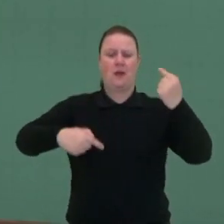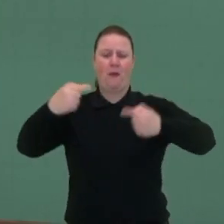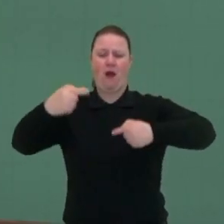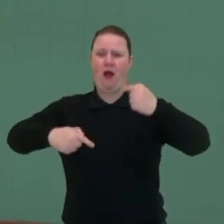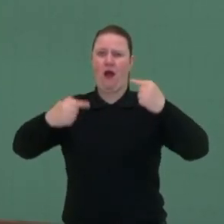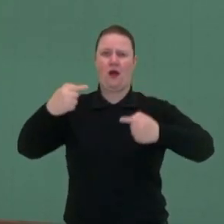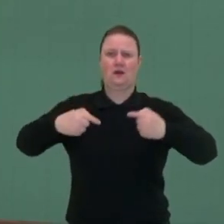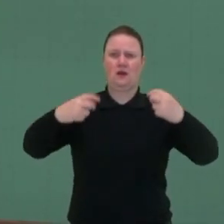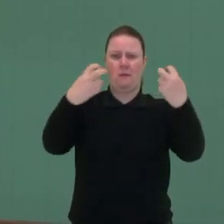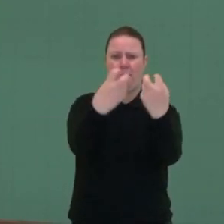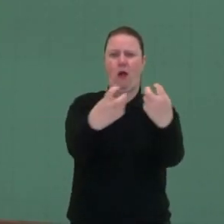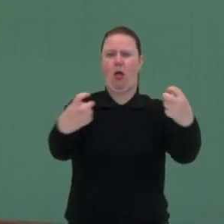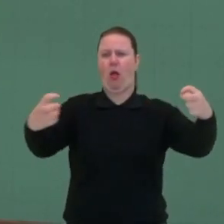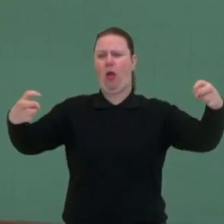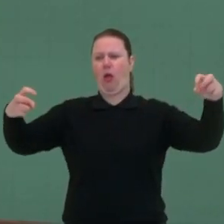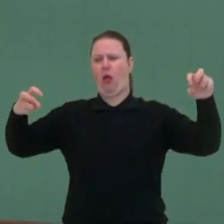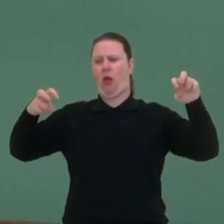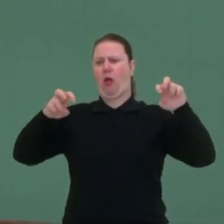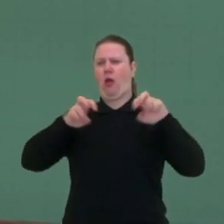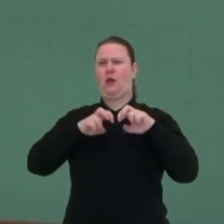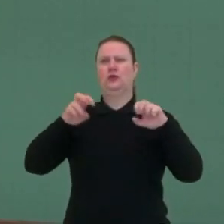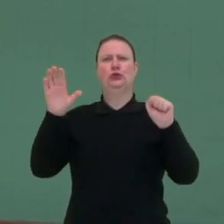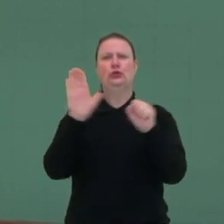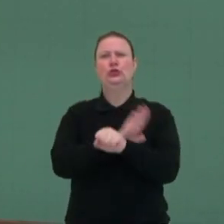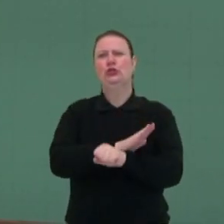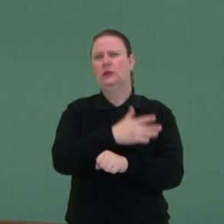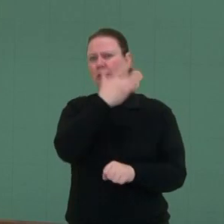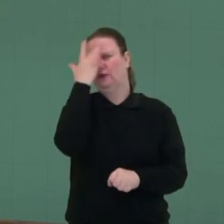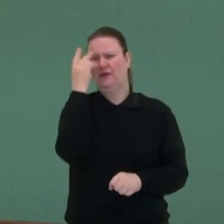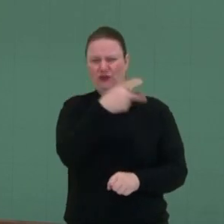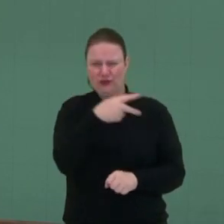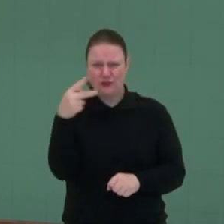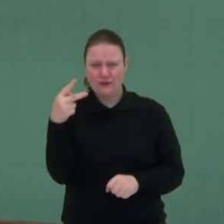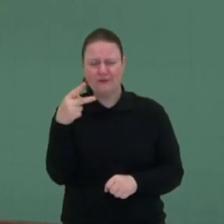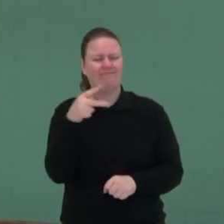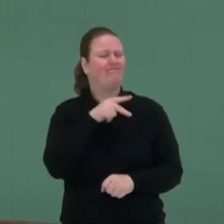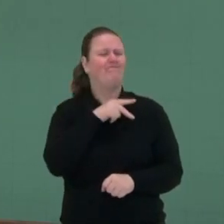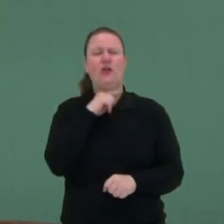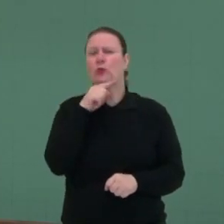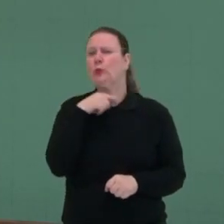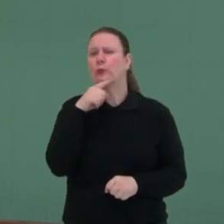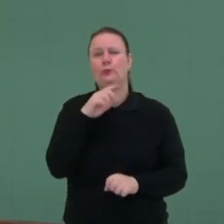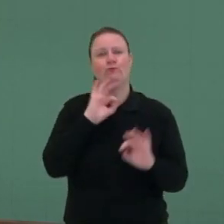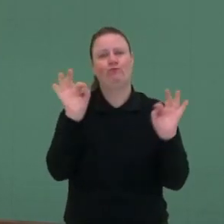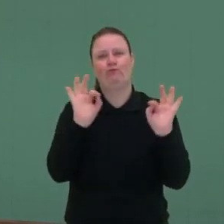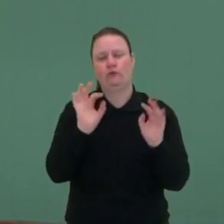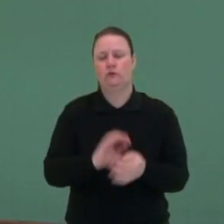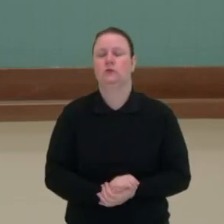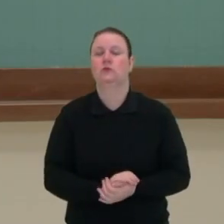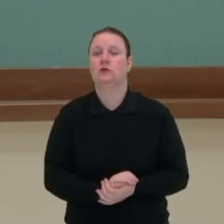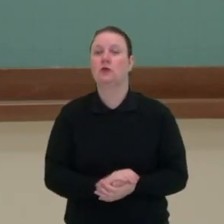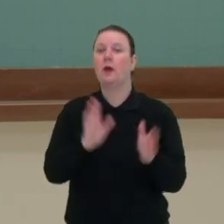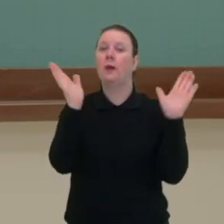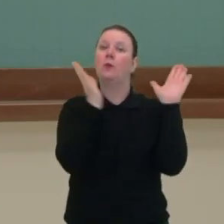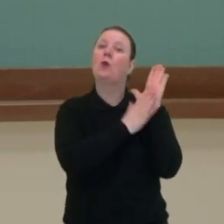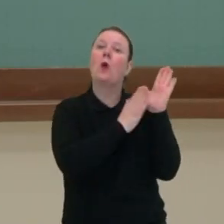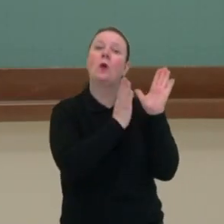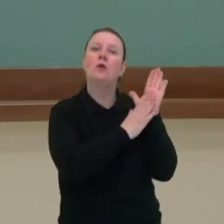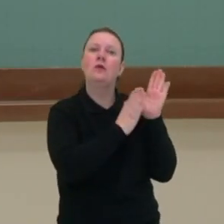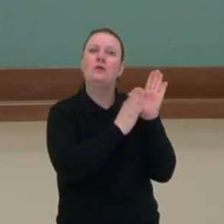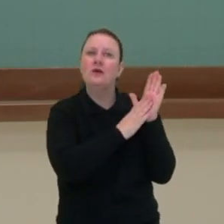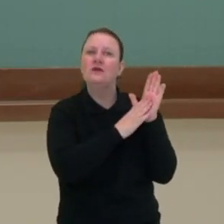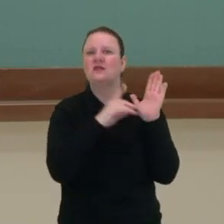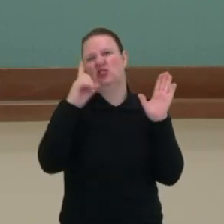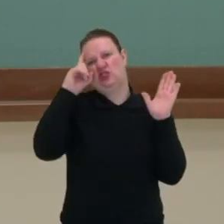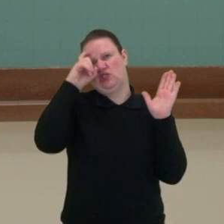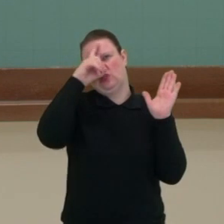viável fazer com 22 candidatos. Então, a apresentação detalhada de propostas ficou muito aquém do